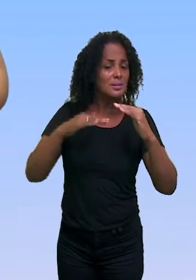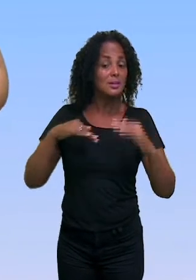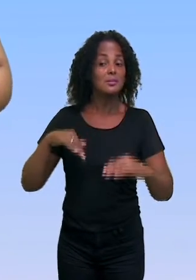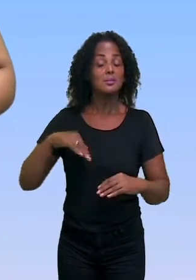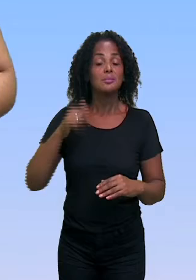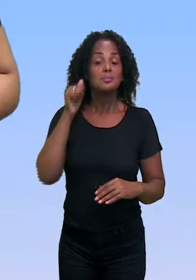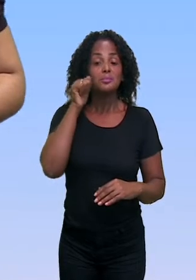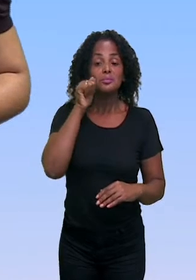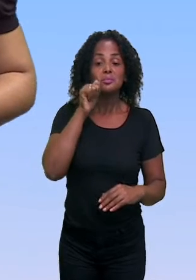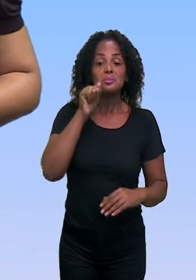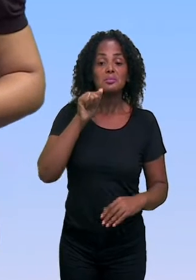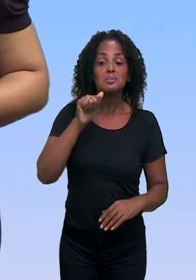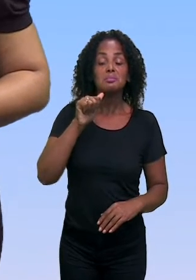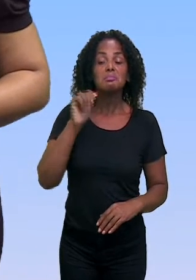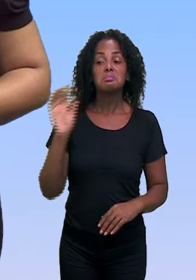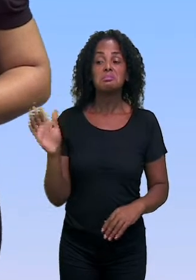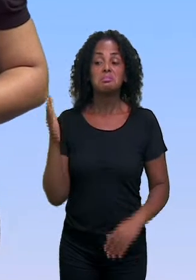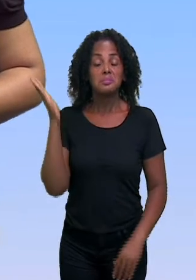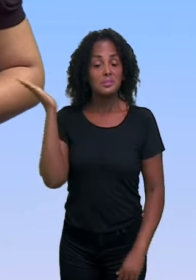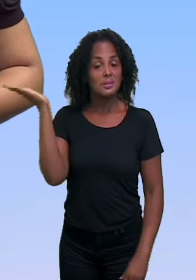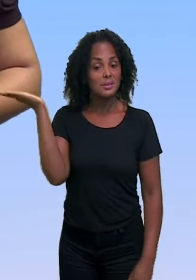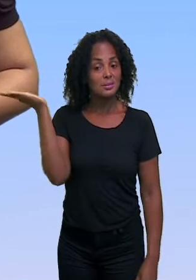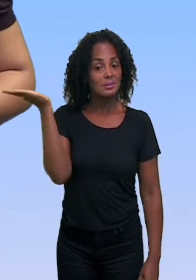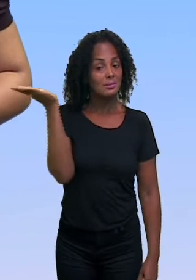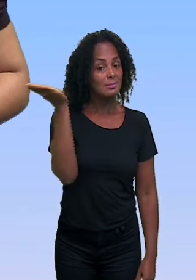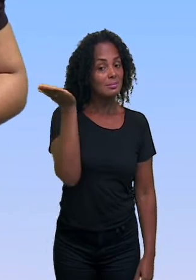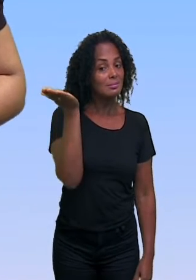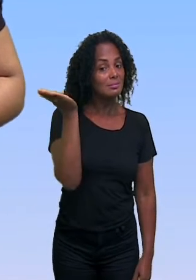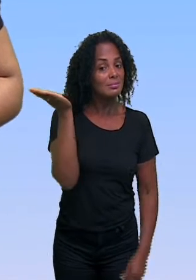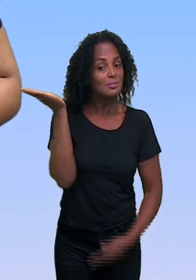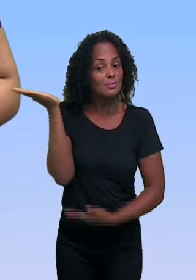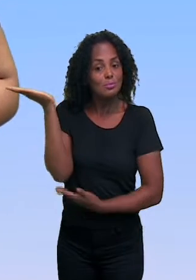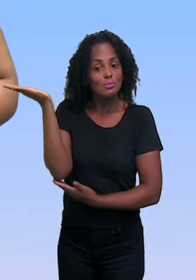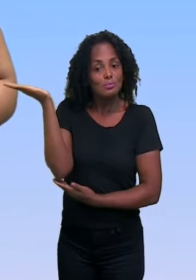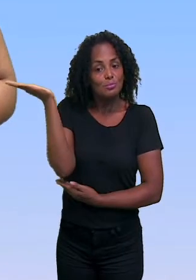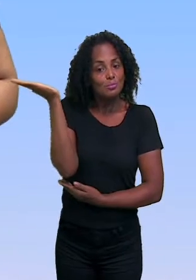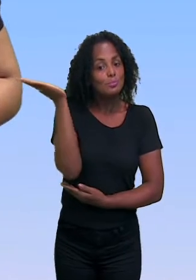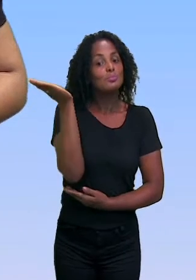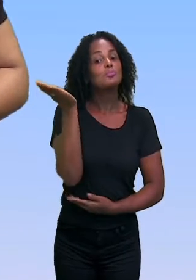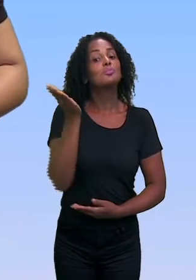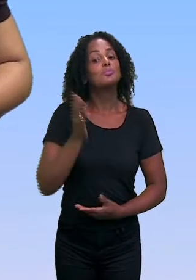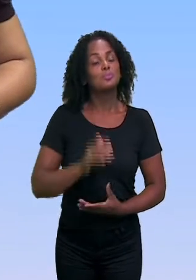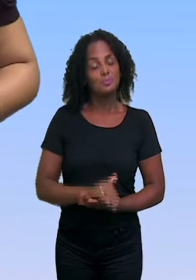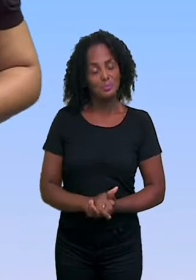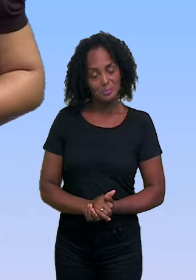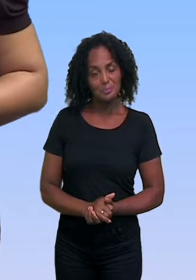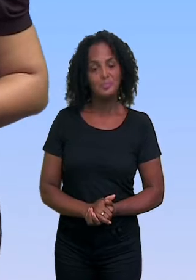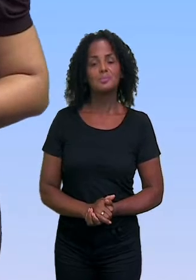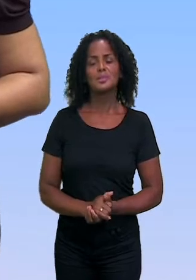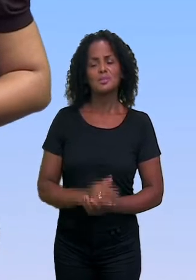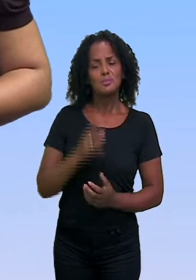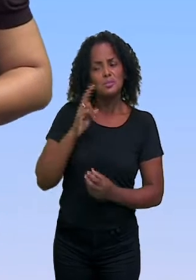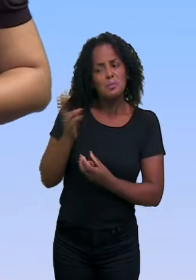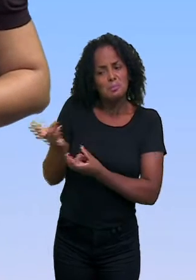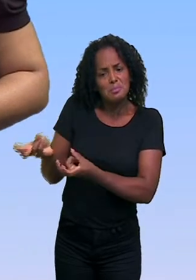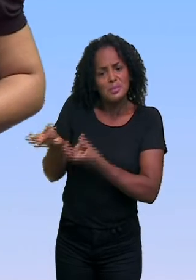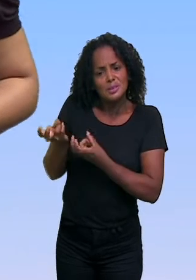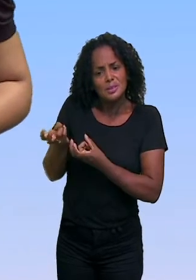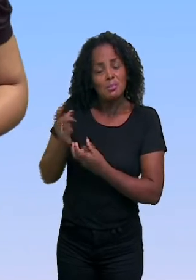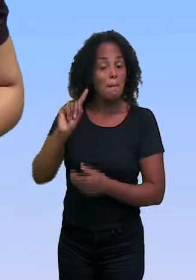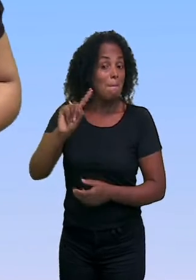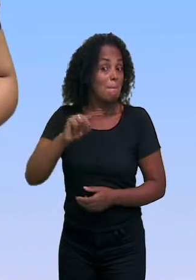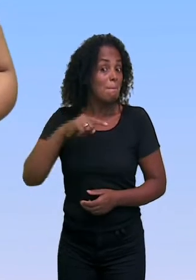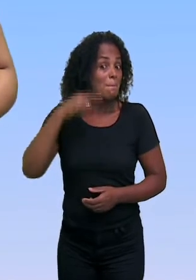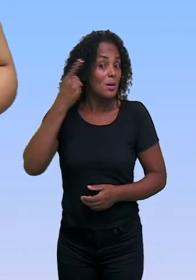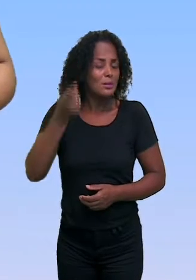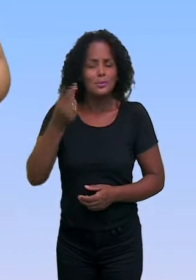west eu posso ser uma garçonete agora vamos observar o